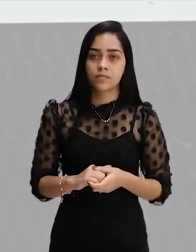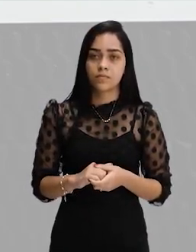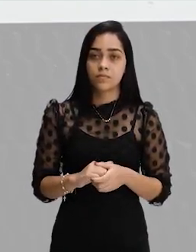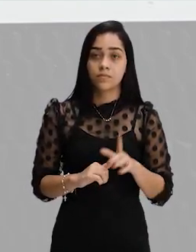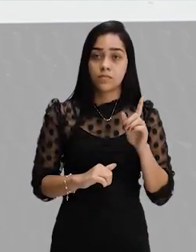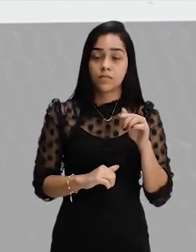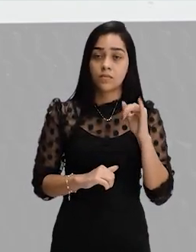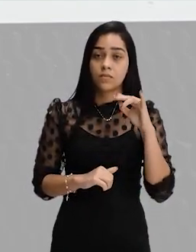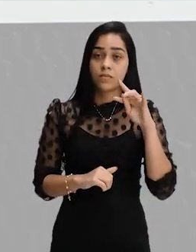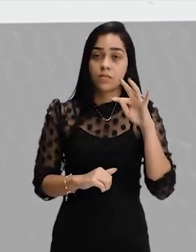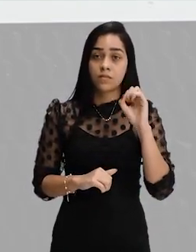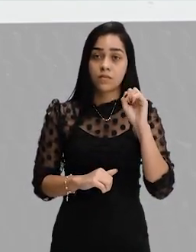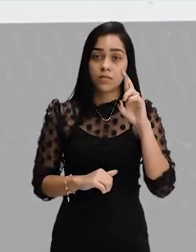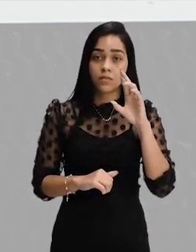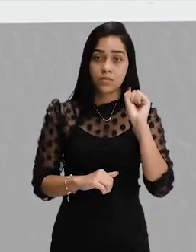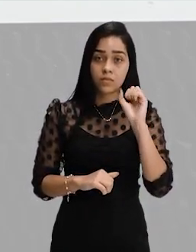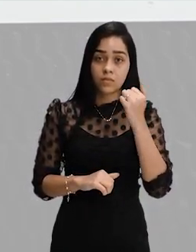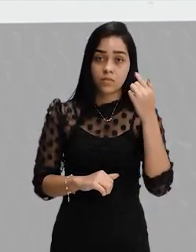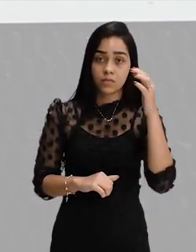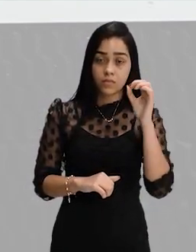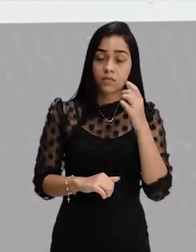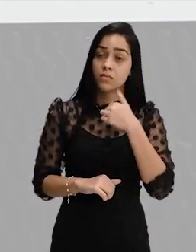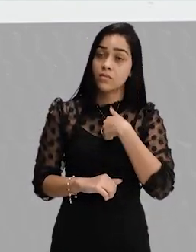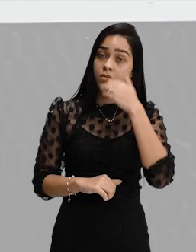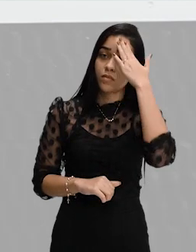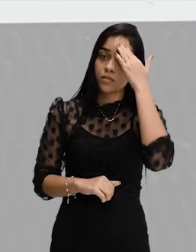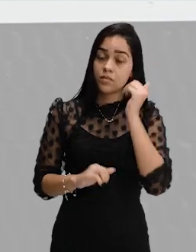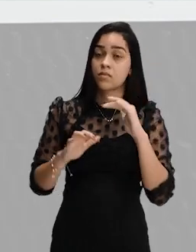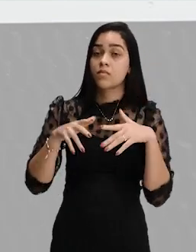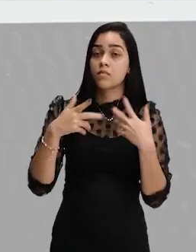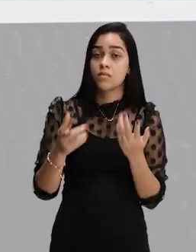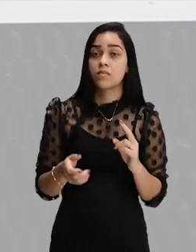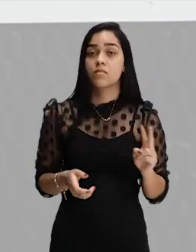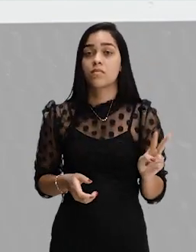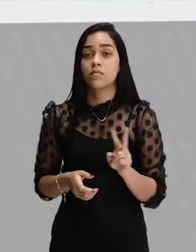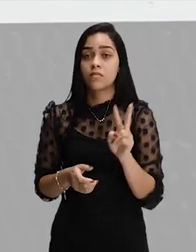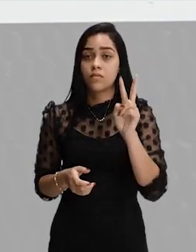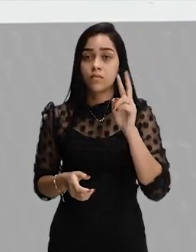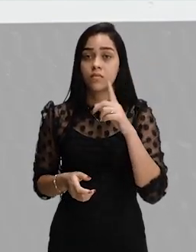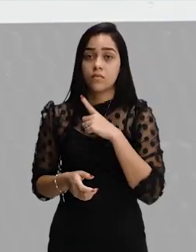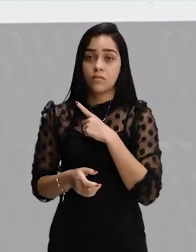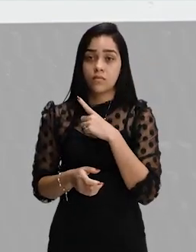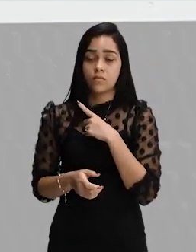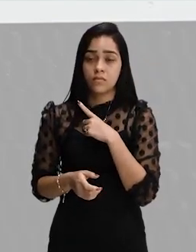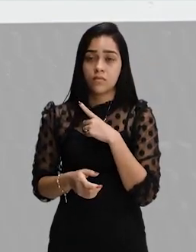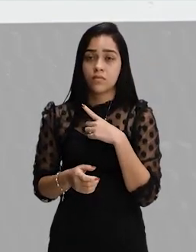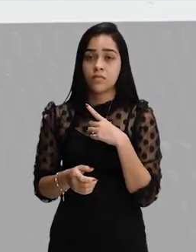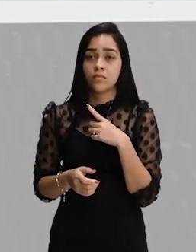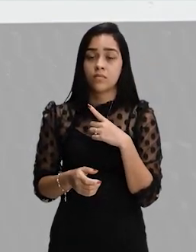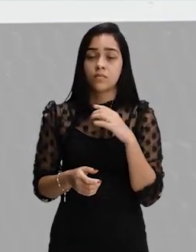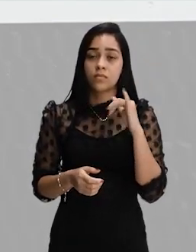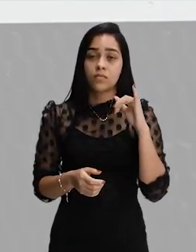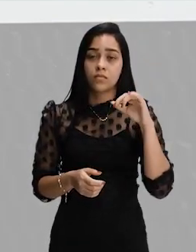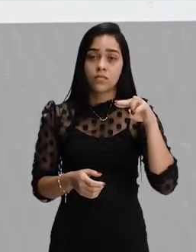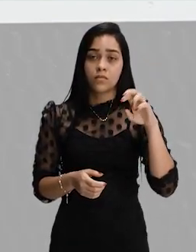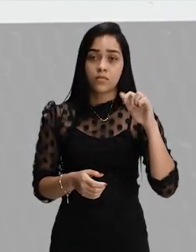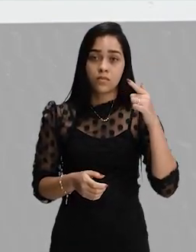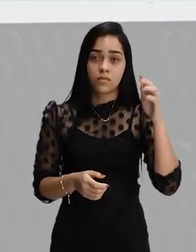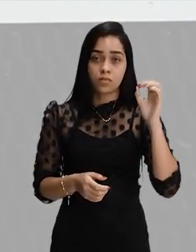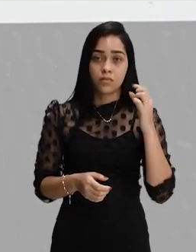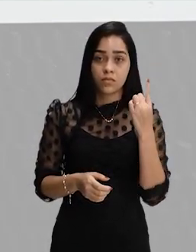a interseção. Tá? Então, para eu saber quais são os valores que satisfazem tanto a inequação